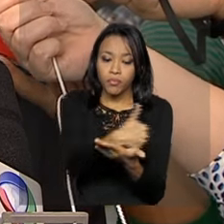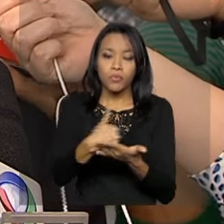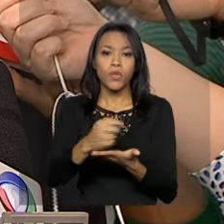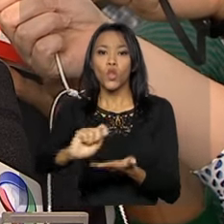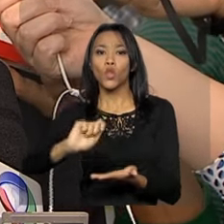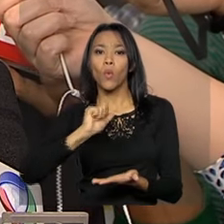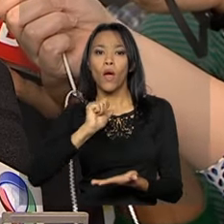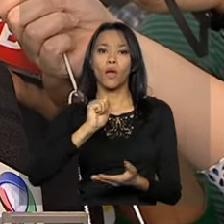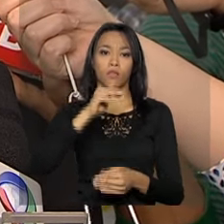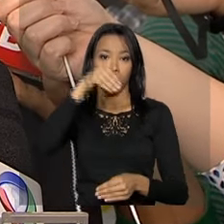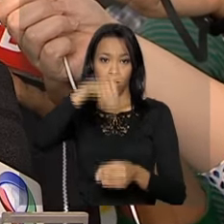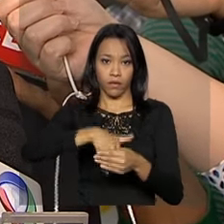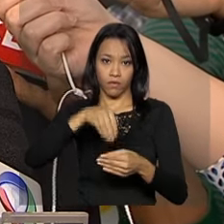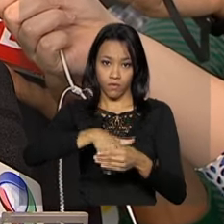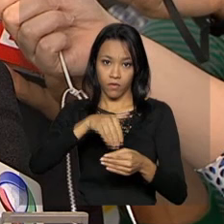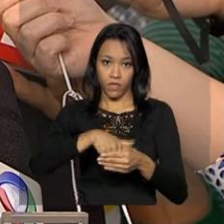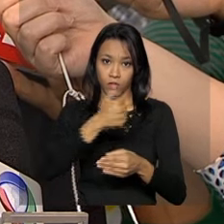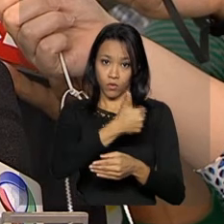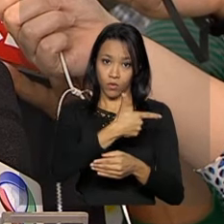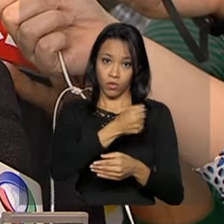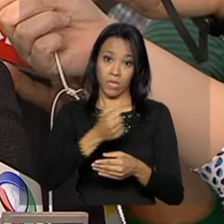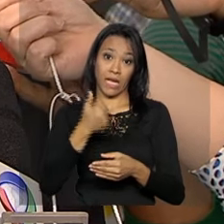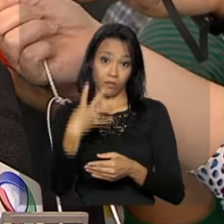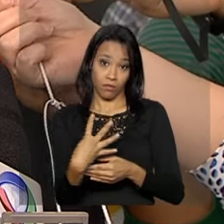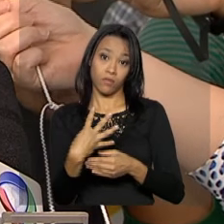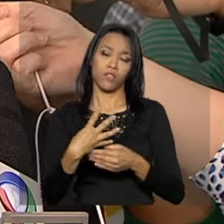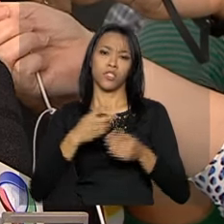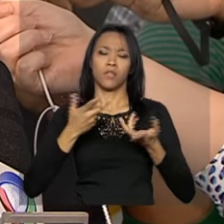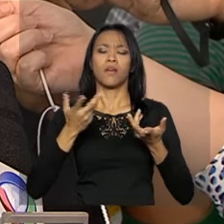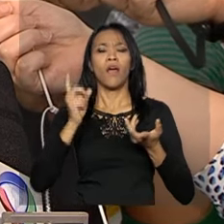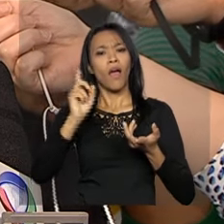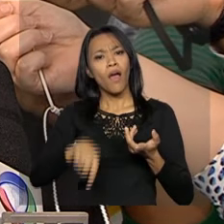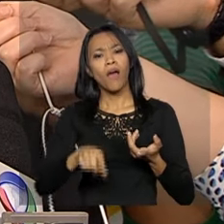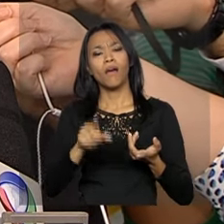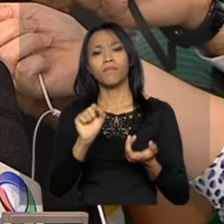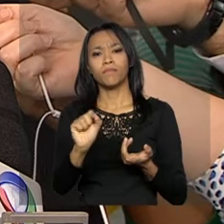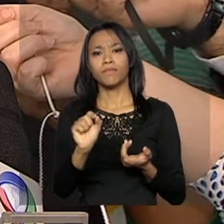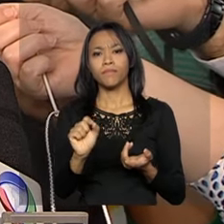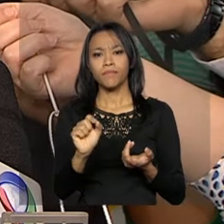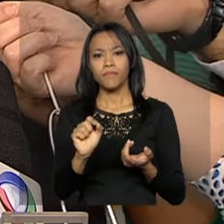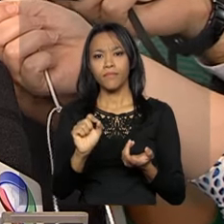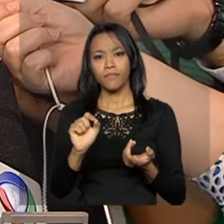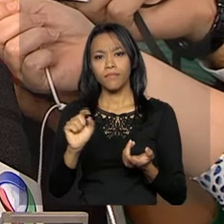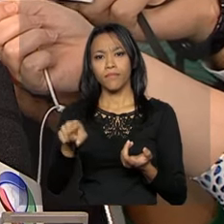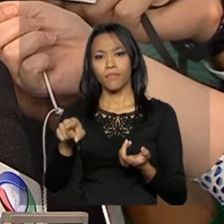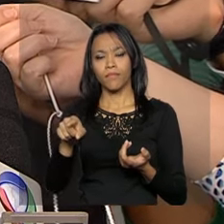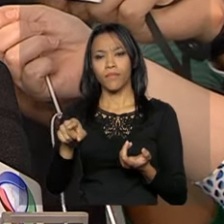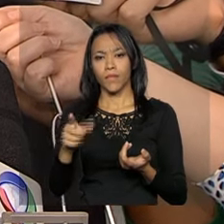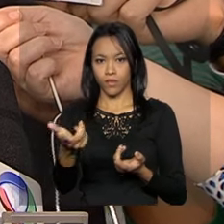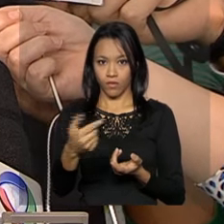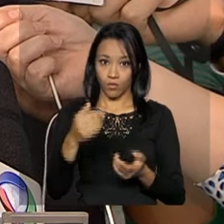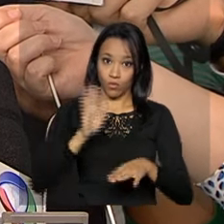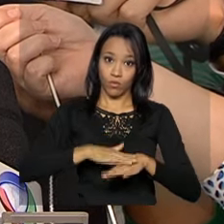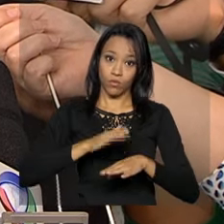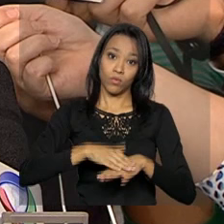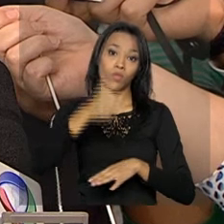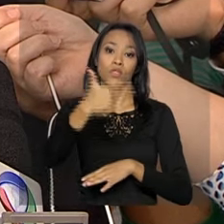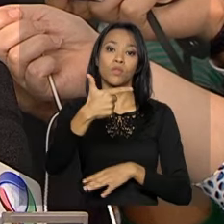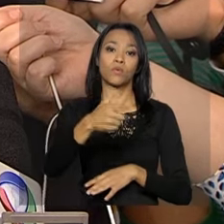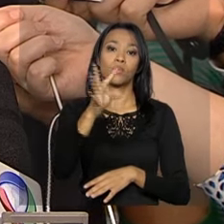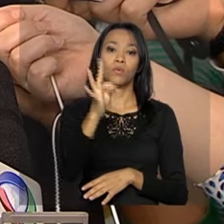doações foram inferiores, inclusive, às doações do candidato adversário do segundo